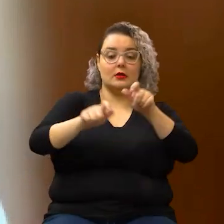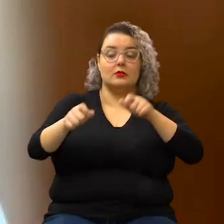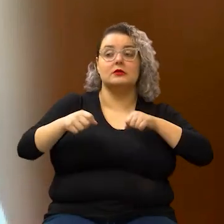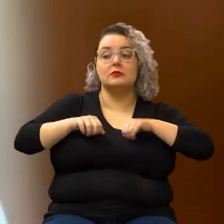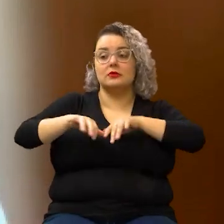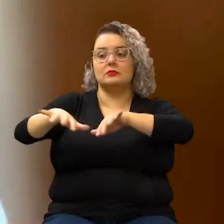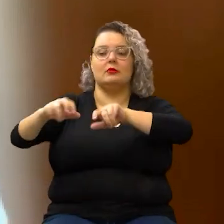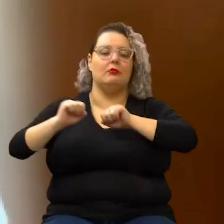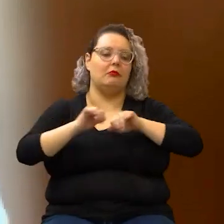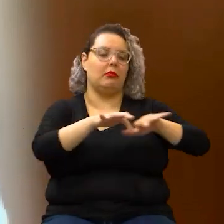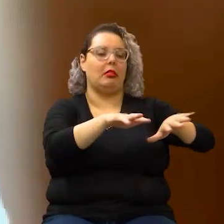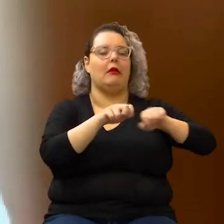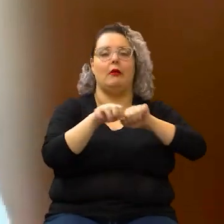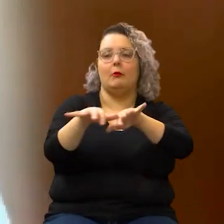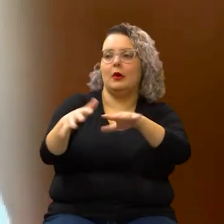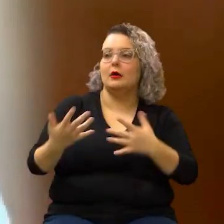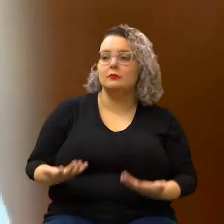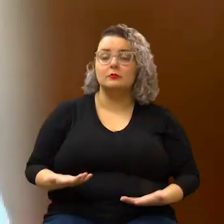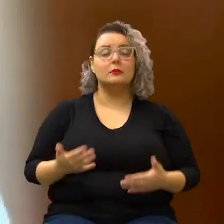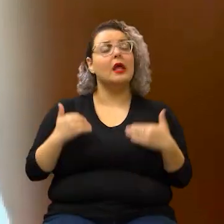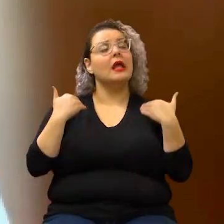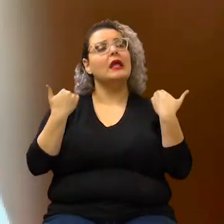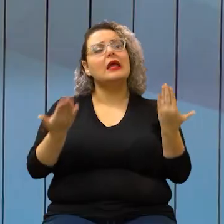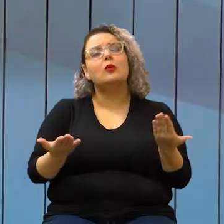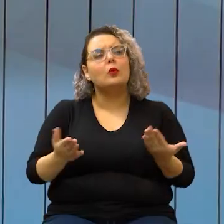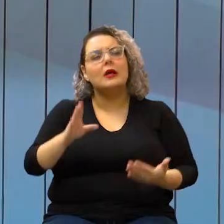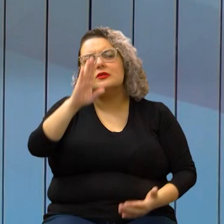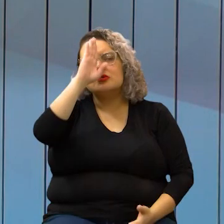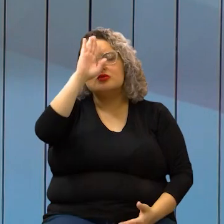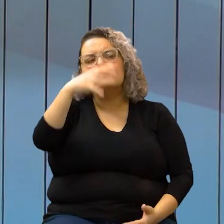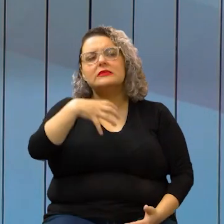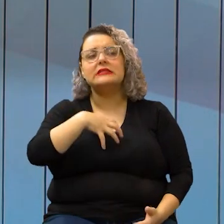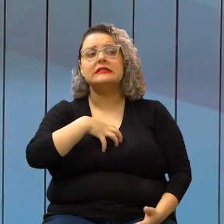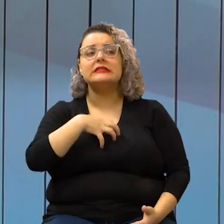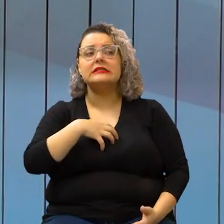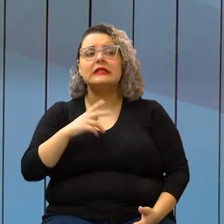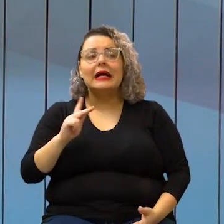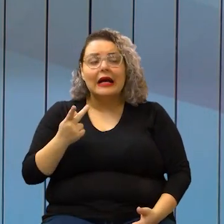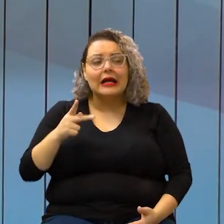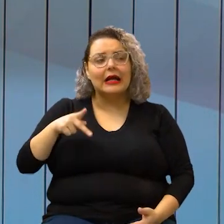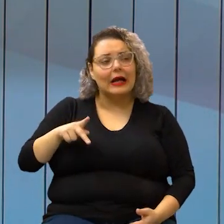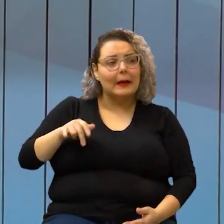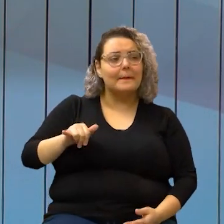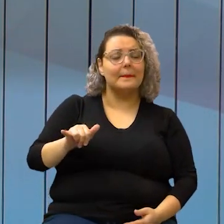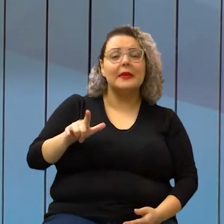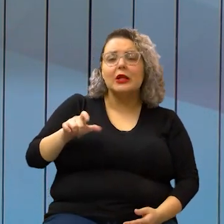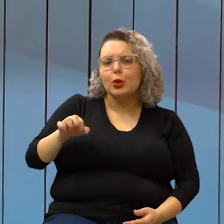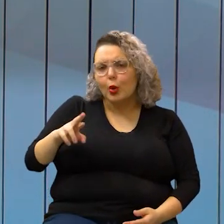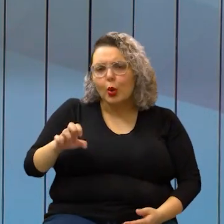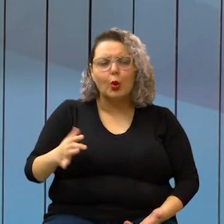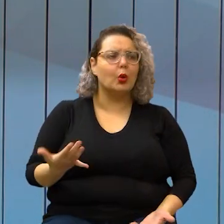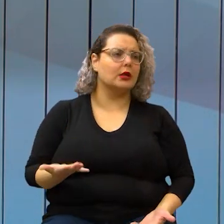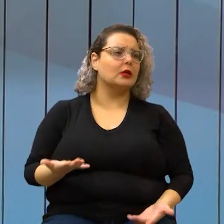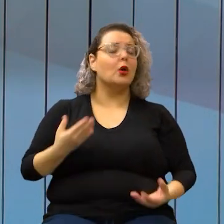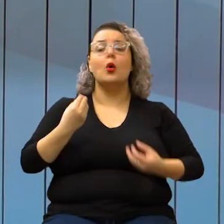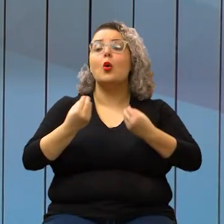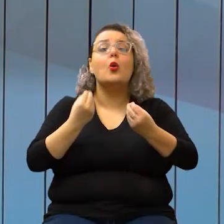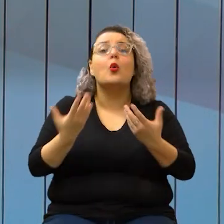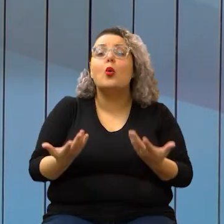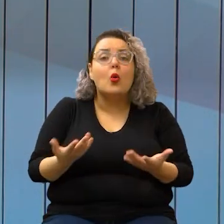entre as pessoas. E quais os principais sintomas, né, da H. pylori? Como é que a